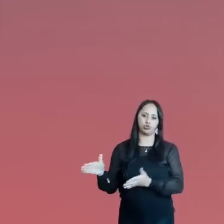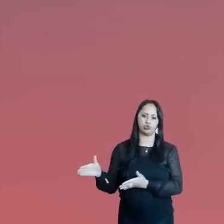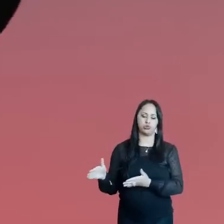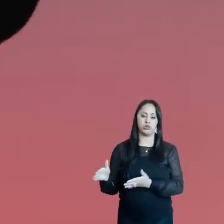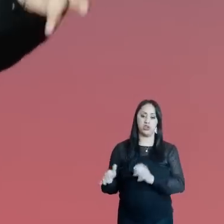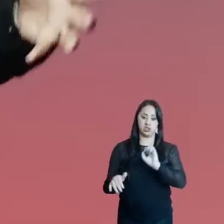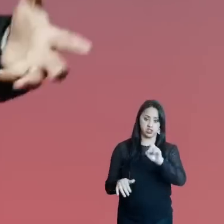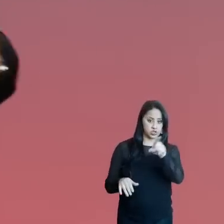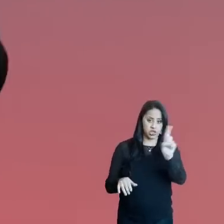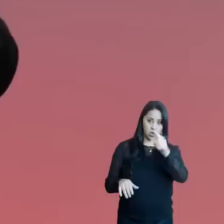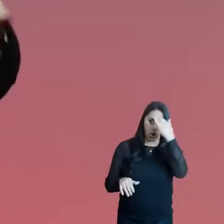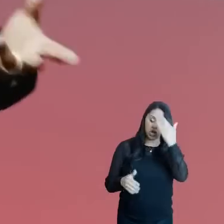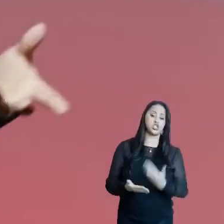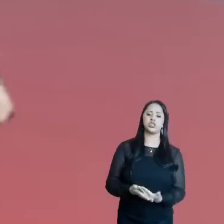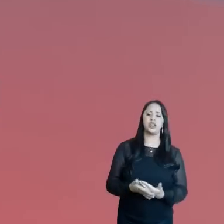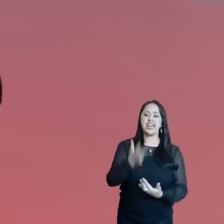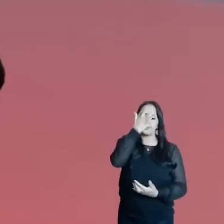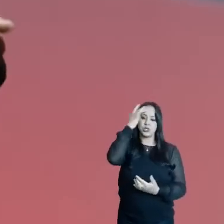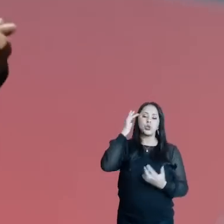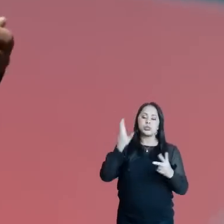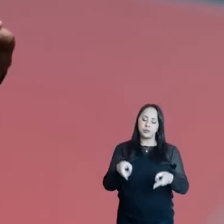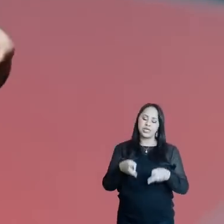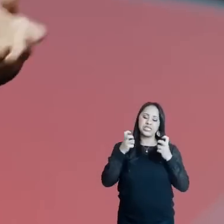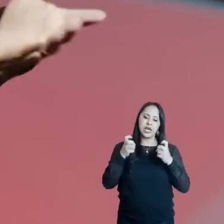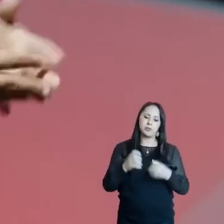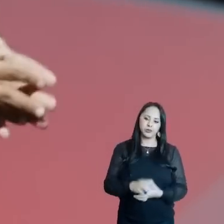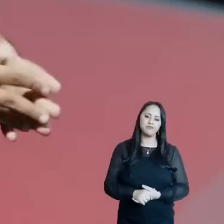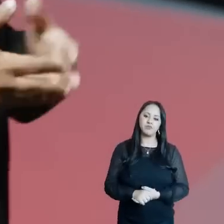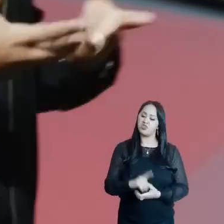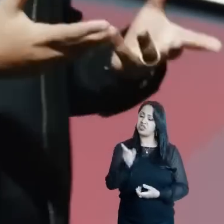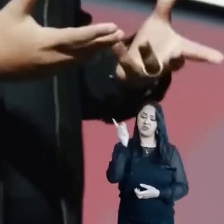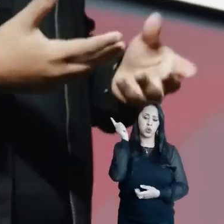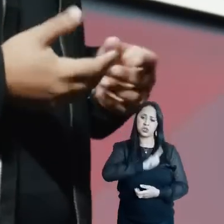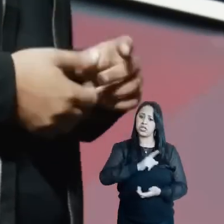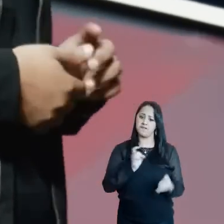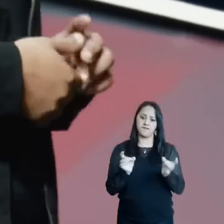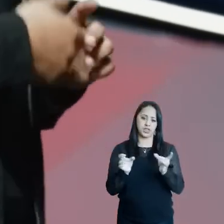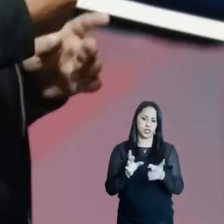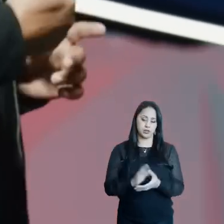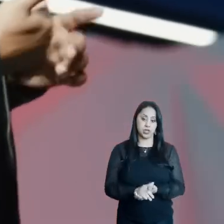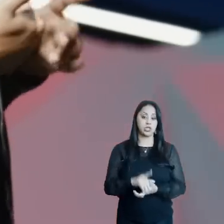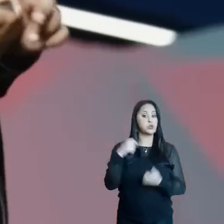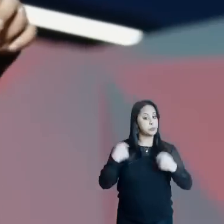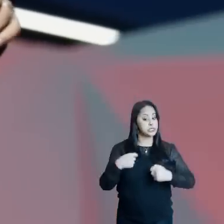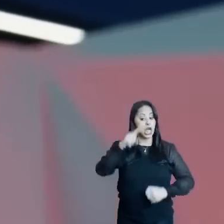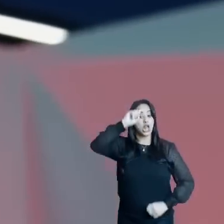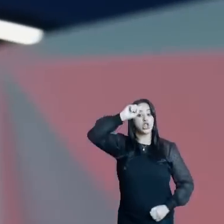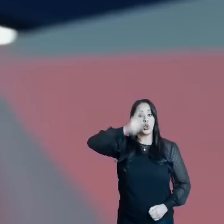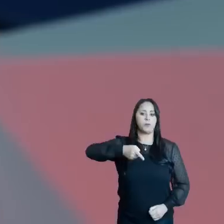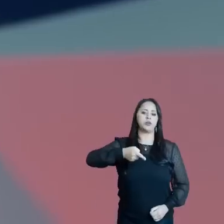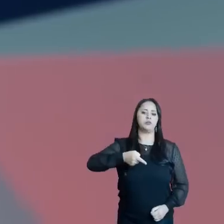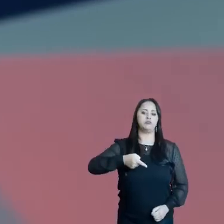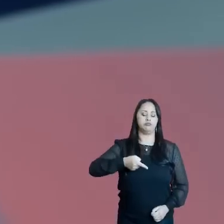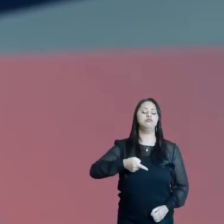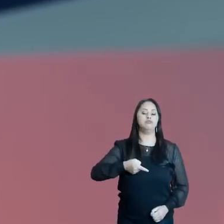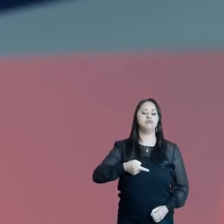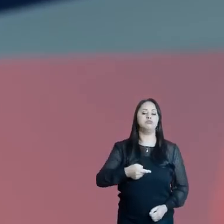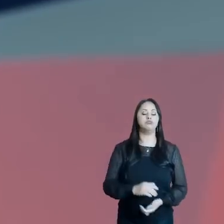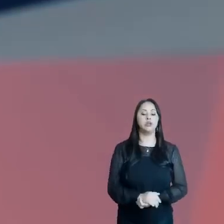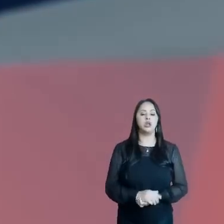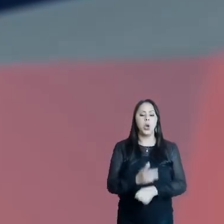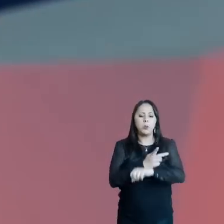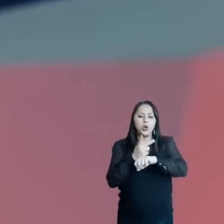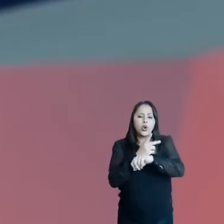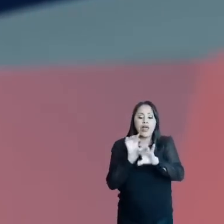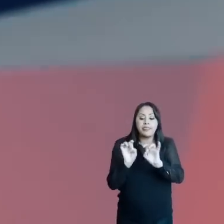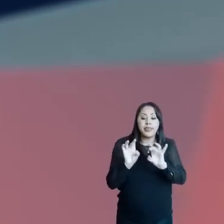acreditar, as pessoas vão perceber automaticamente, vai ser muito difícil você conseguir fazer a venda. Então, você tem que dominar, tá?